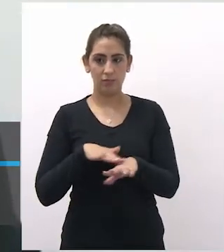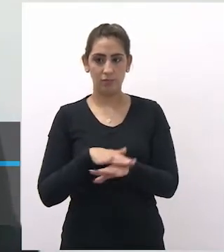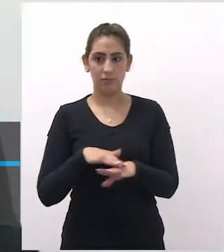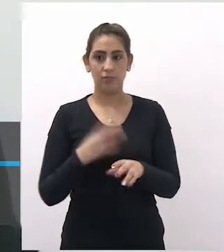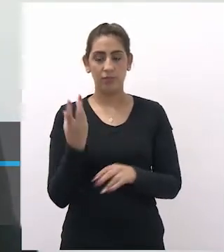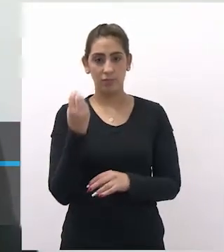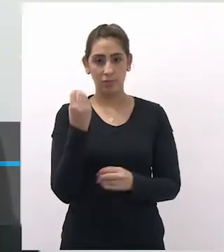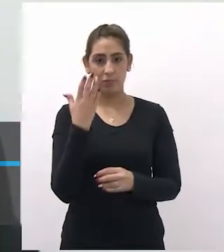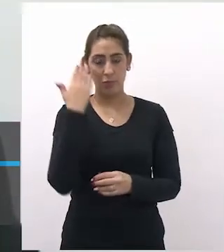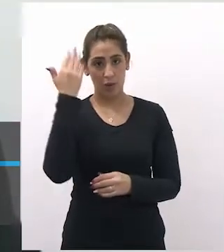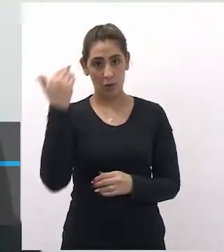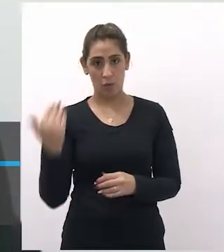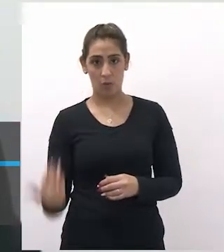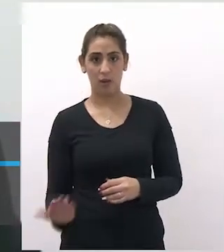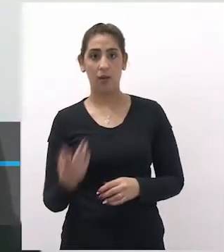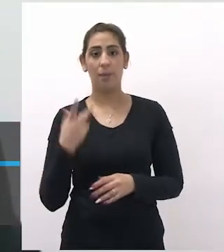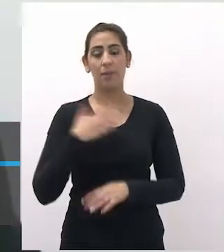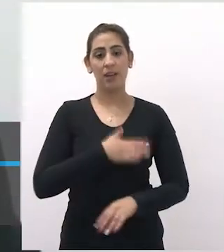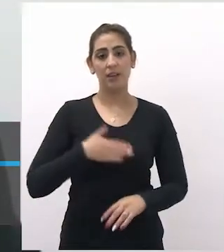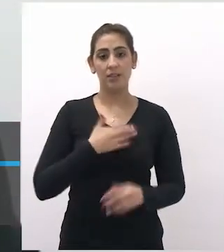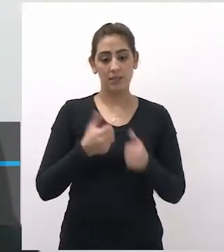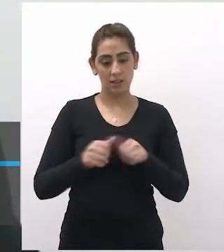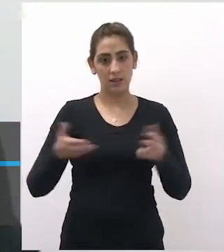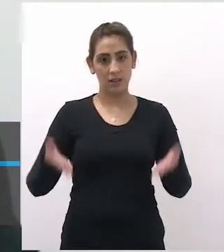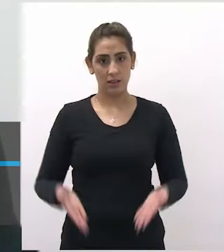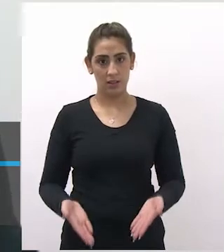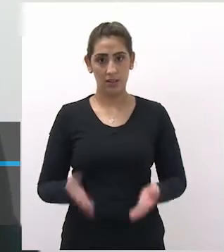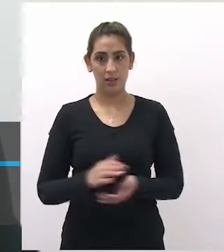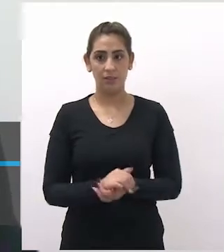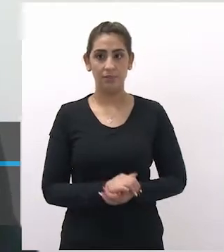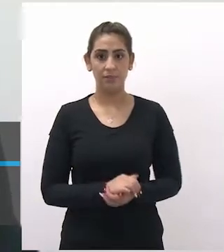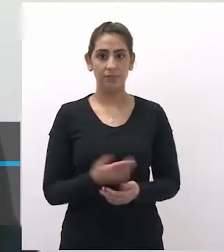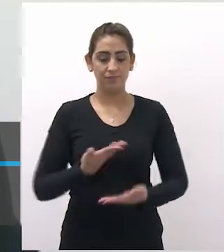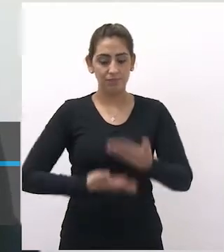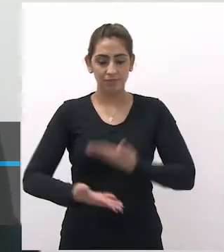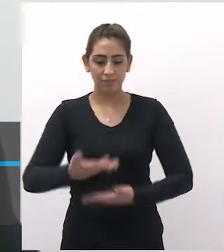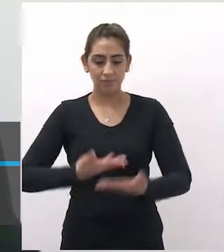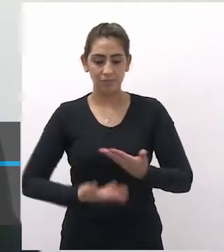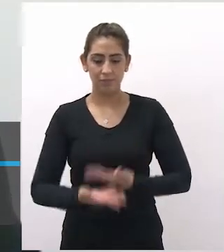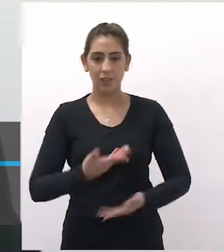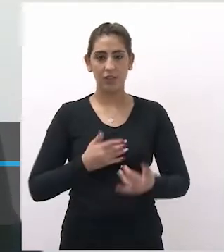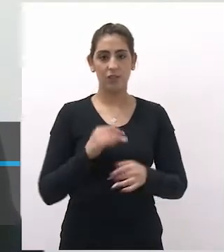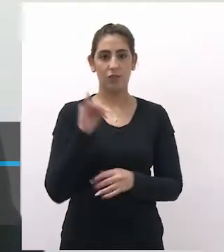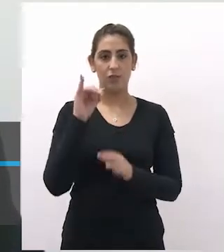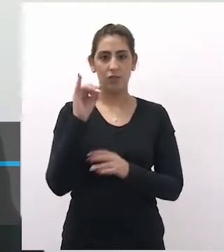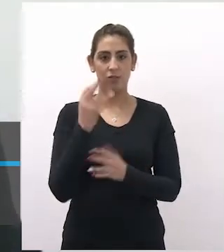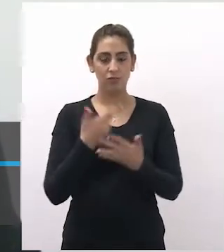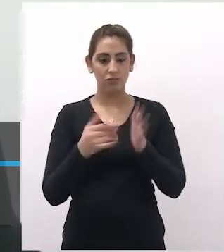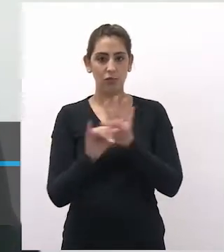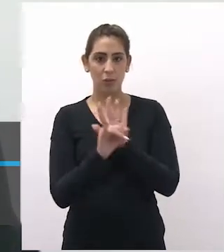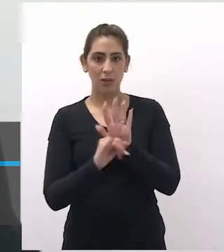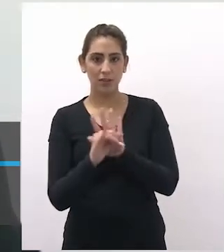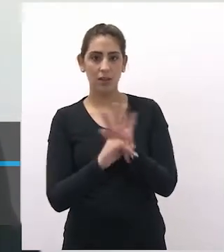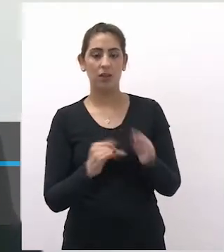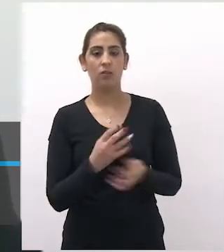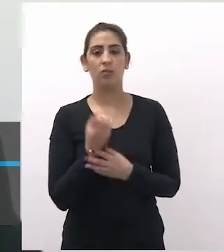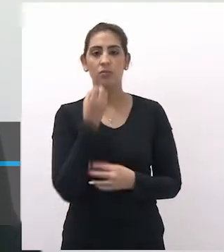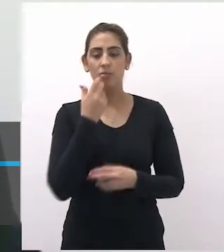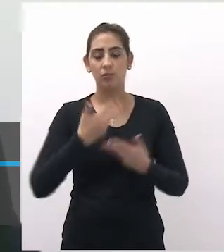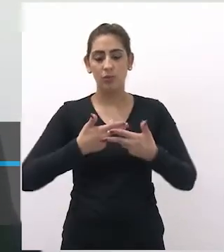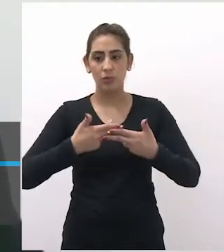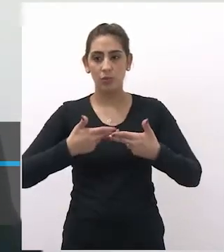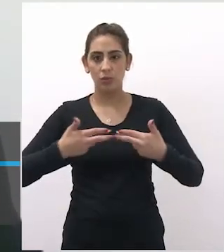uma honra e um prazer estar aqui partilhando uma coisa, partilhando uma experiência que para a gente é tão cara, né, como fazer